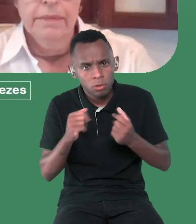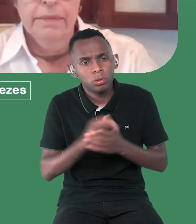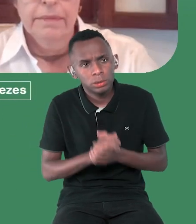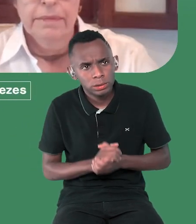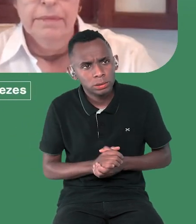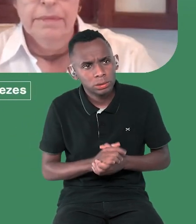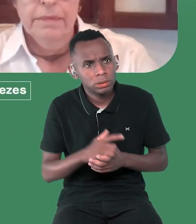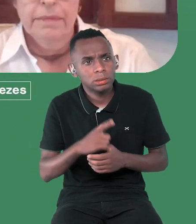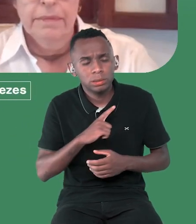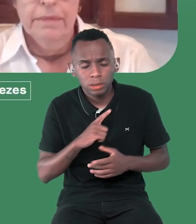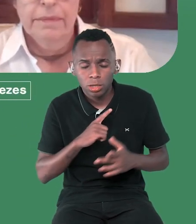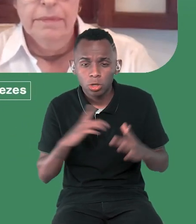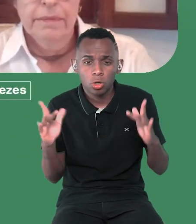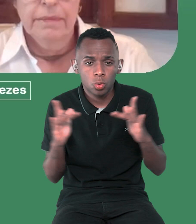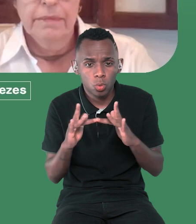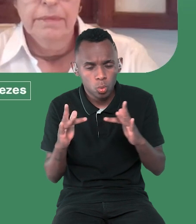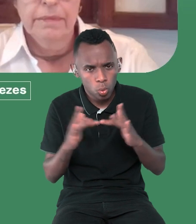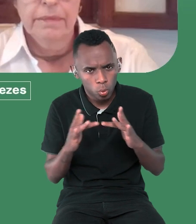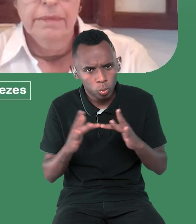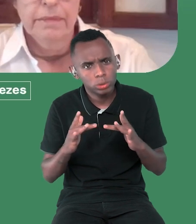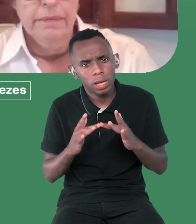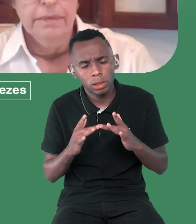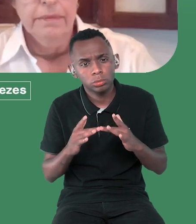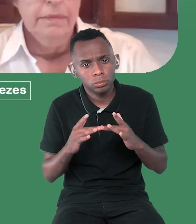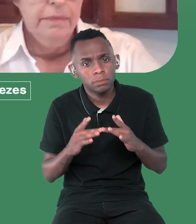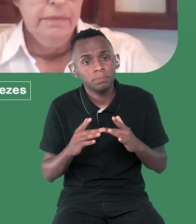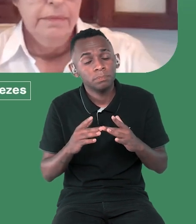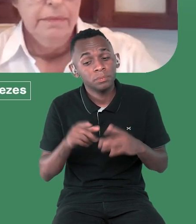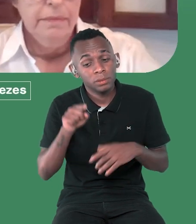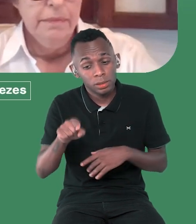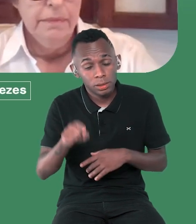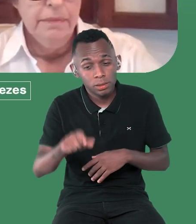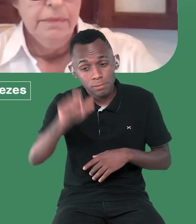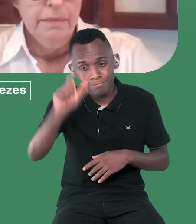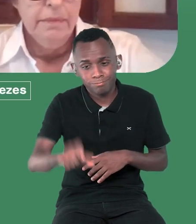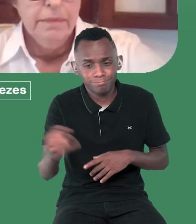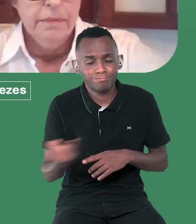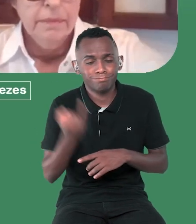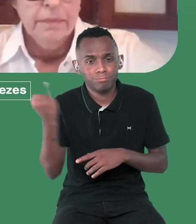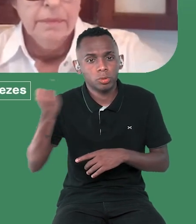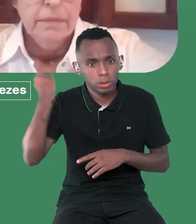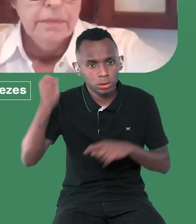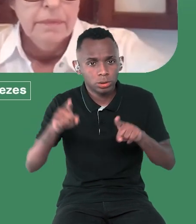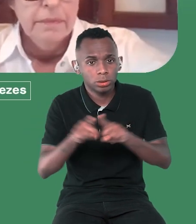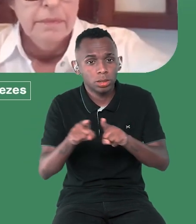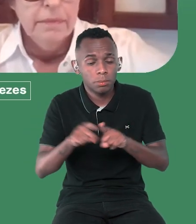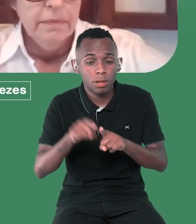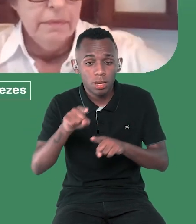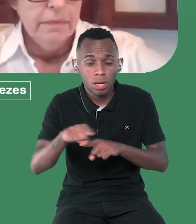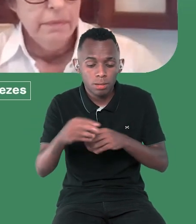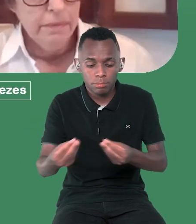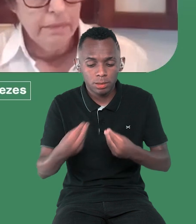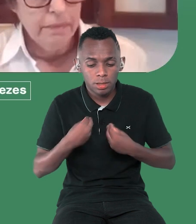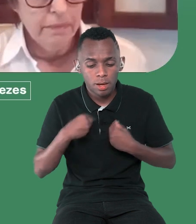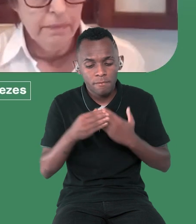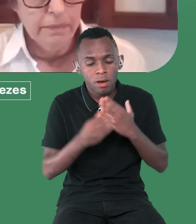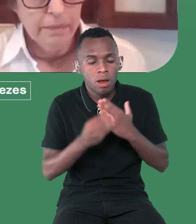gente tem contato e tudo, da mesma forma, ele foi uma pessoa fundamental, porque ele me dava livros de